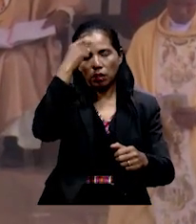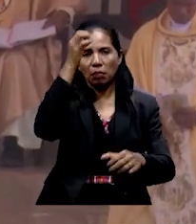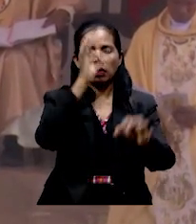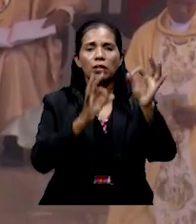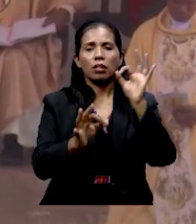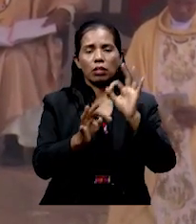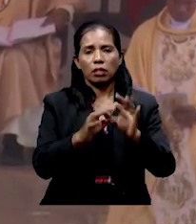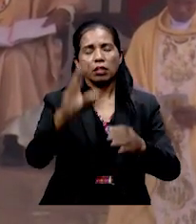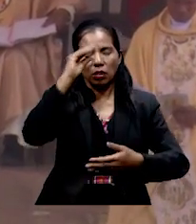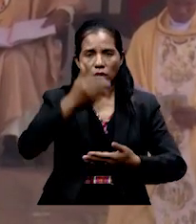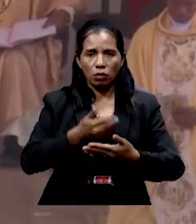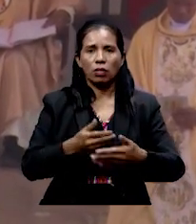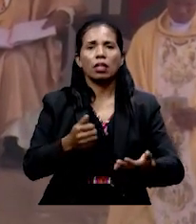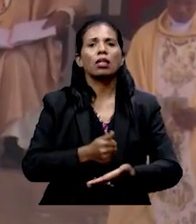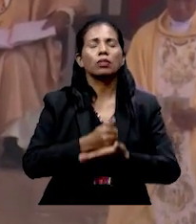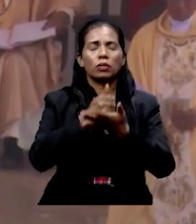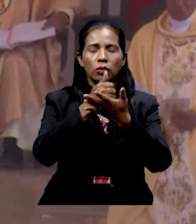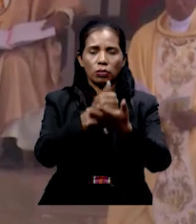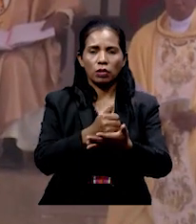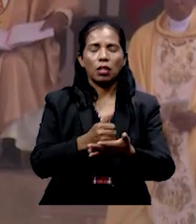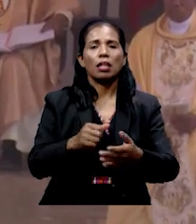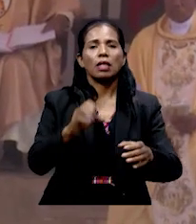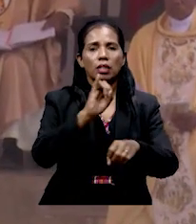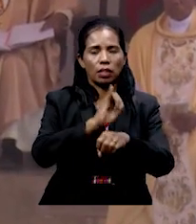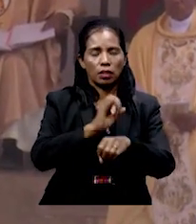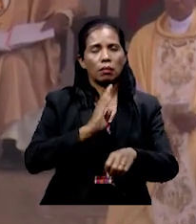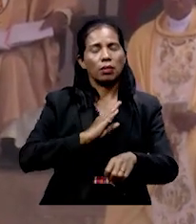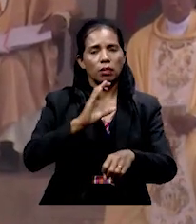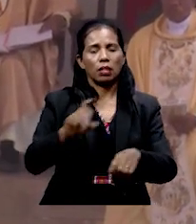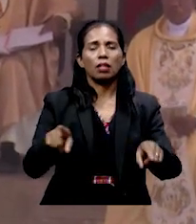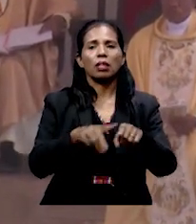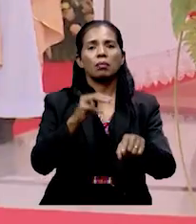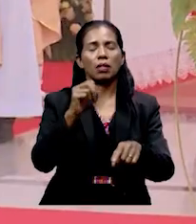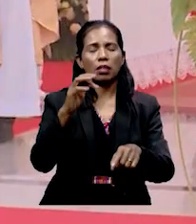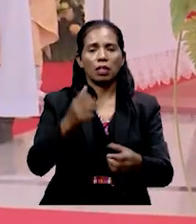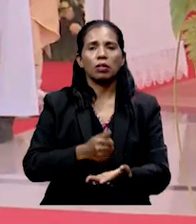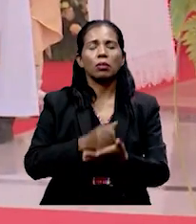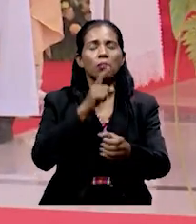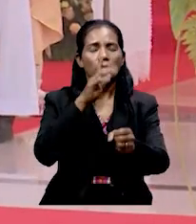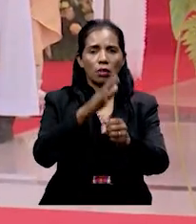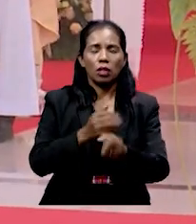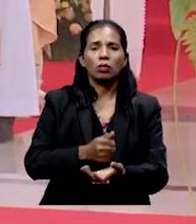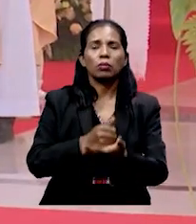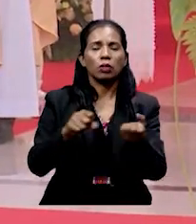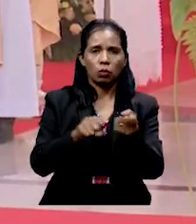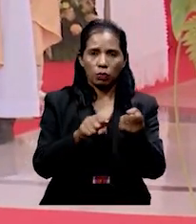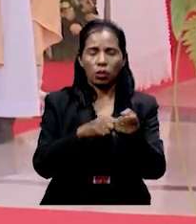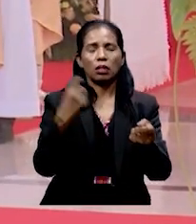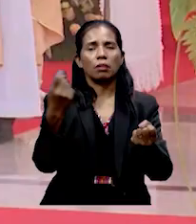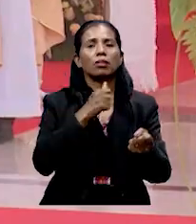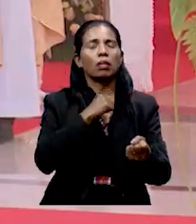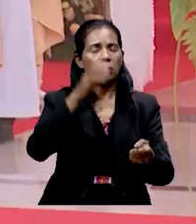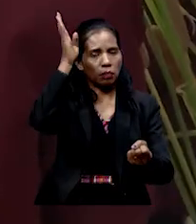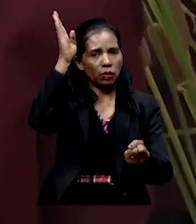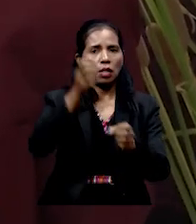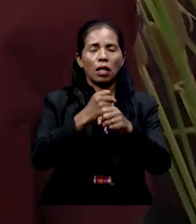oan, hodi serviço ranisira e a de Assis Bocau. Nudar Inan, Maria promete se ajuda no apoio na Fatin Dom Leandro, durante a halau